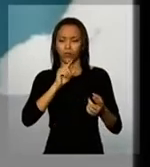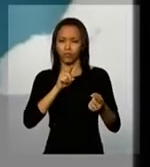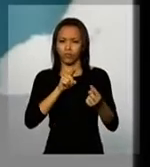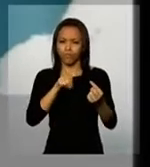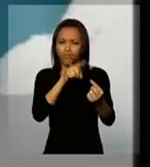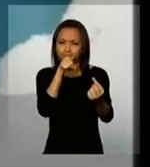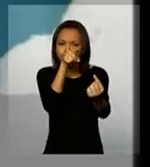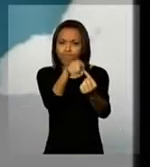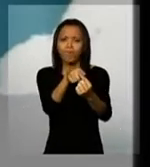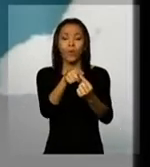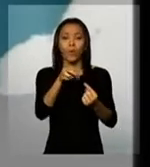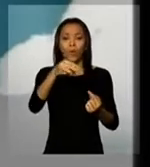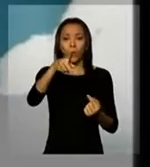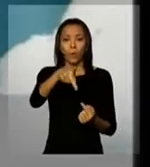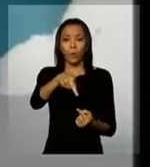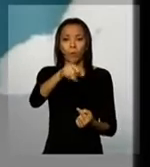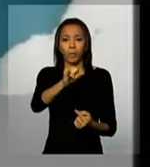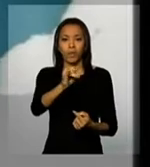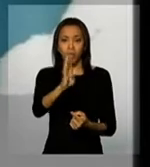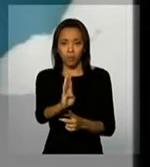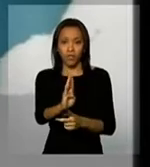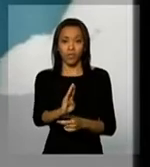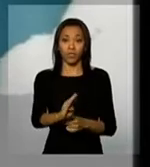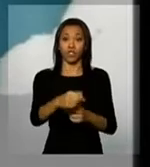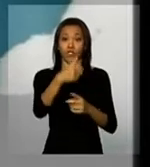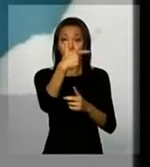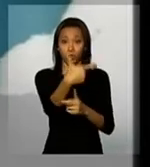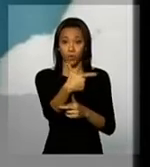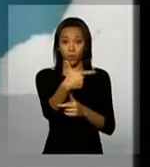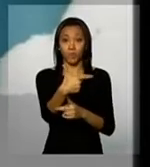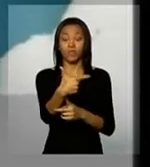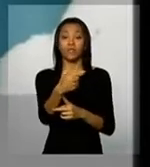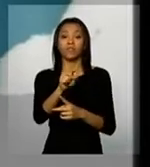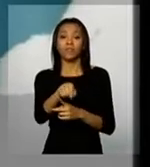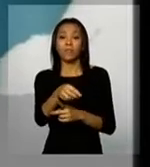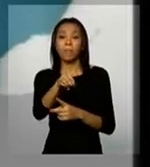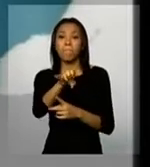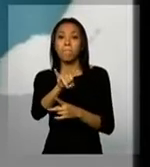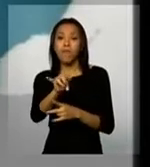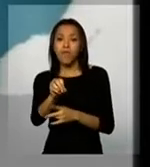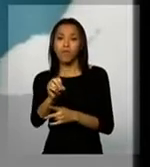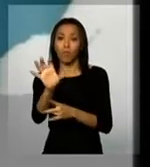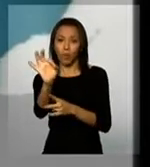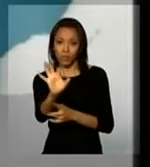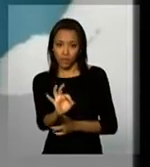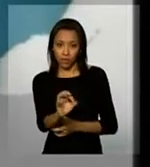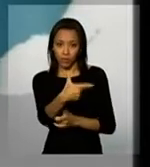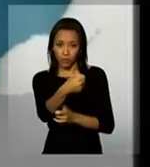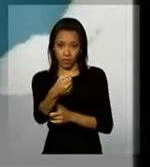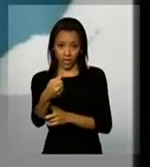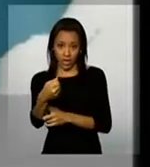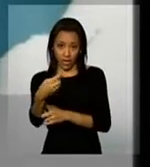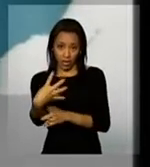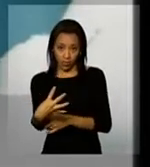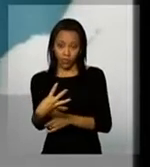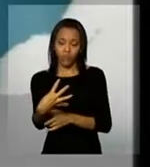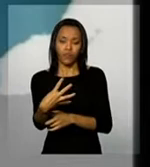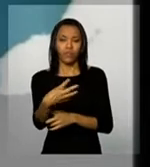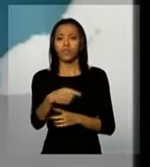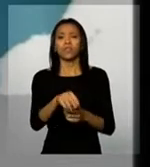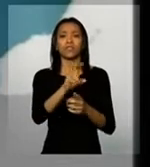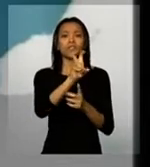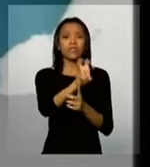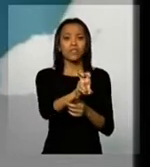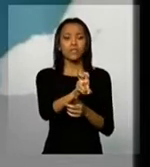PIB de 2,5% para 2014. Um PIB nominal de